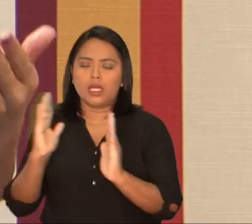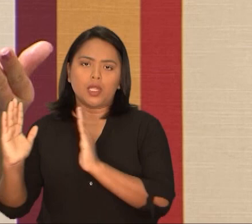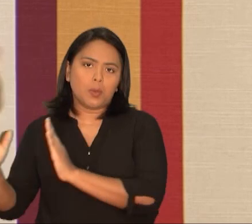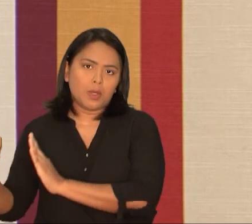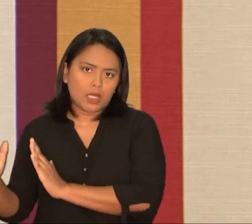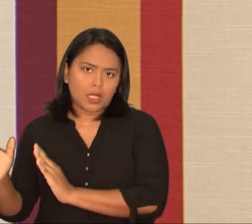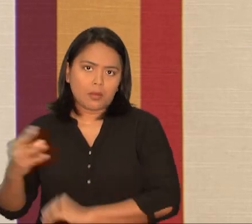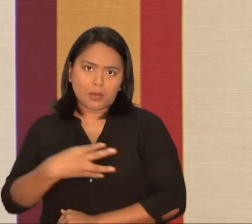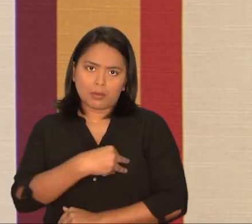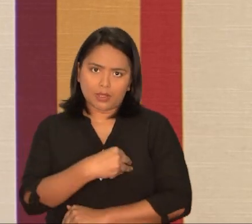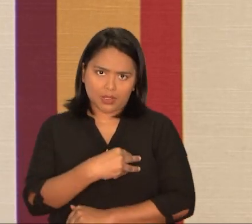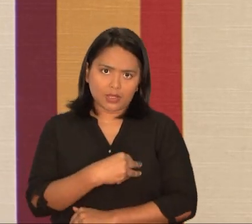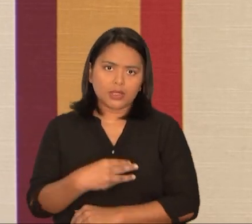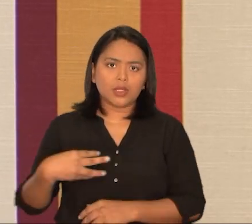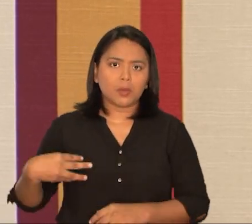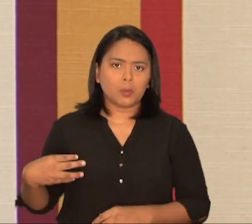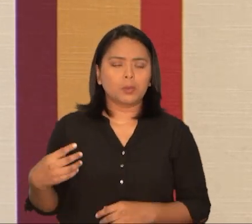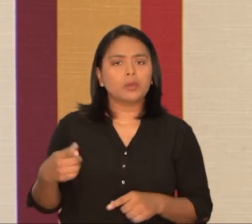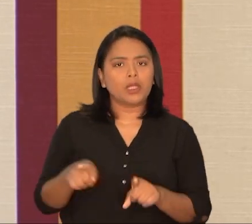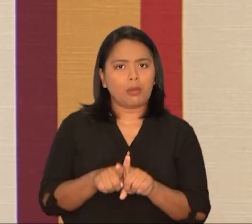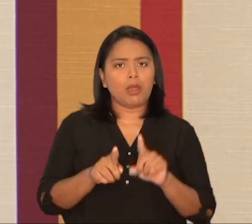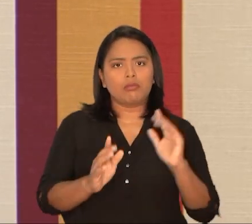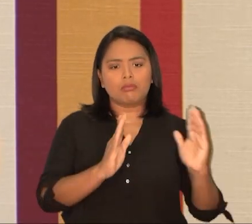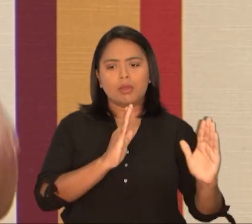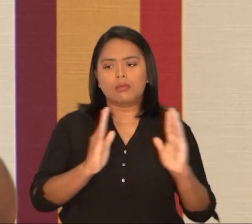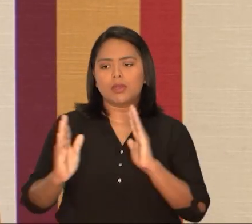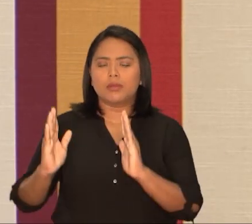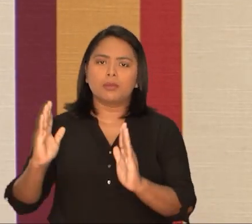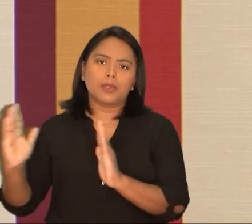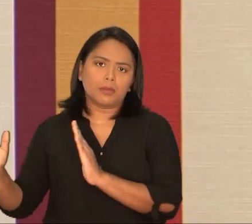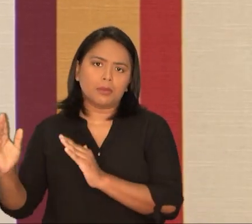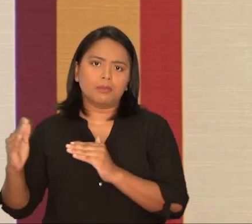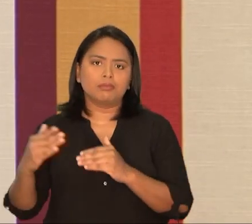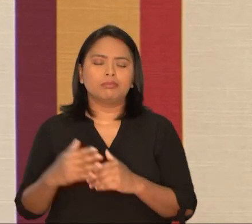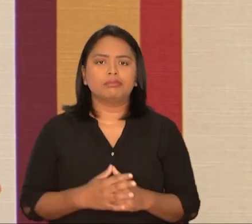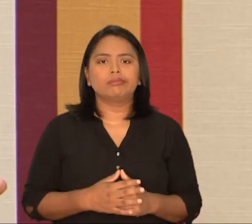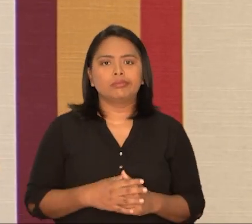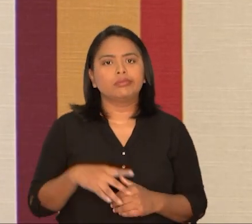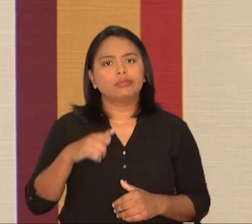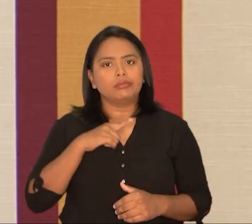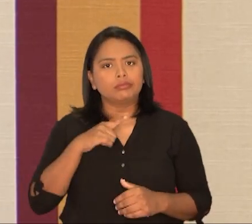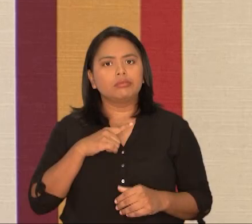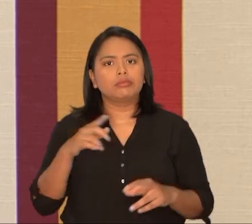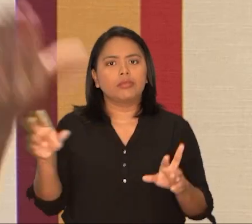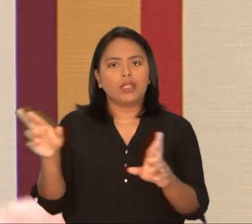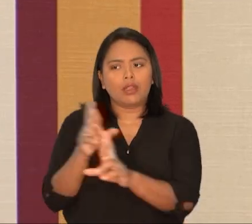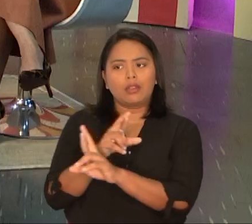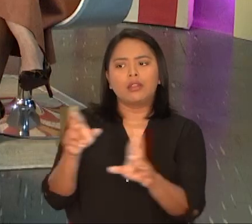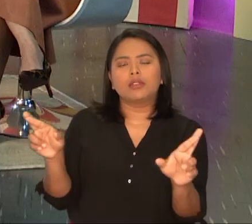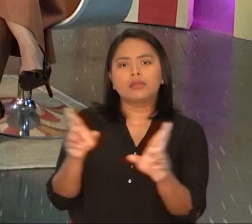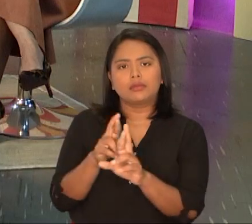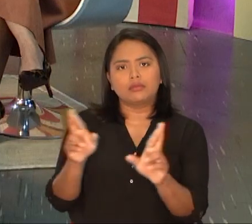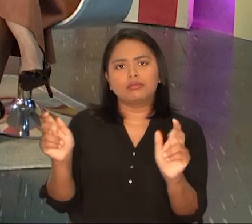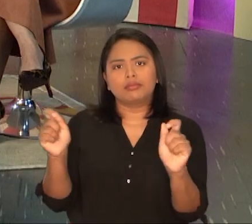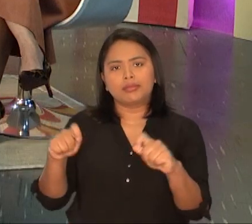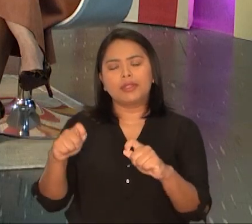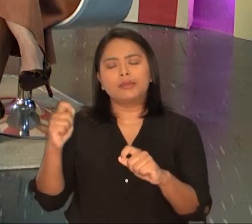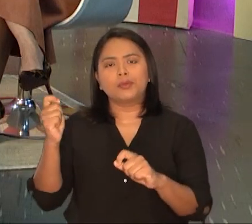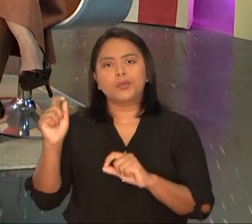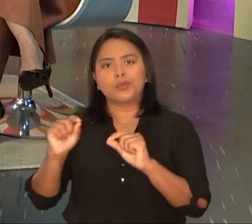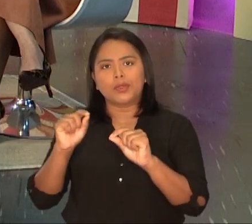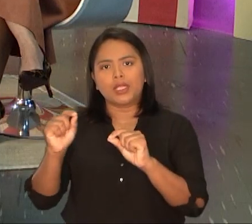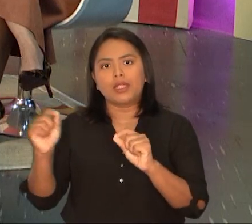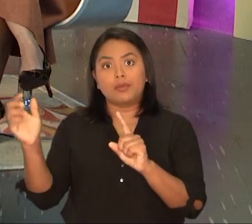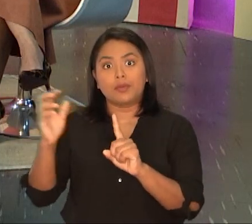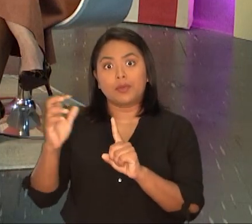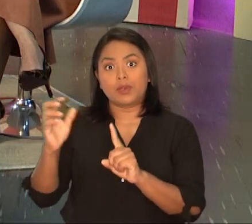de fases, existem muitas coisas que estão aí associadas ao processo e podem interferir diretamente na experiência